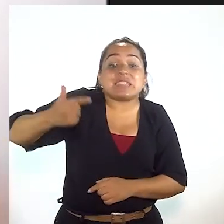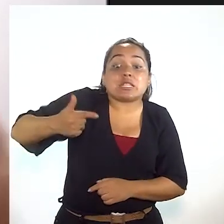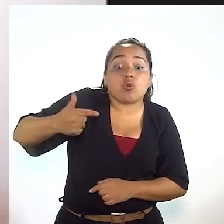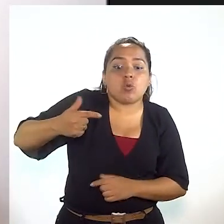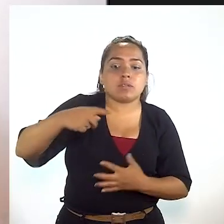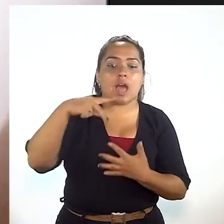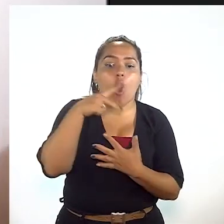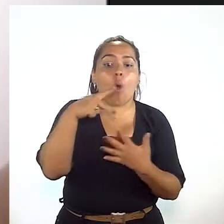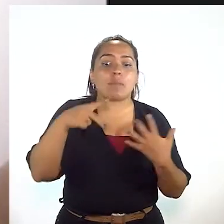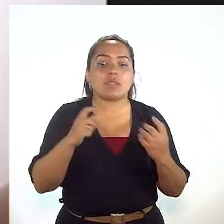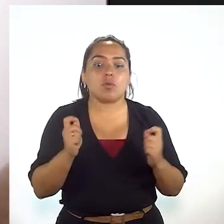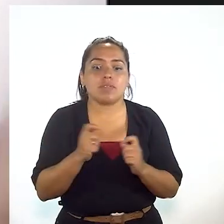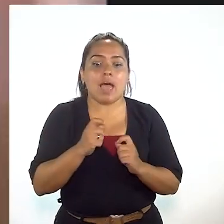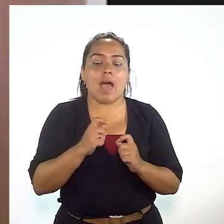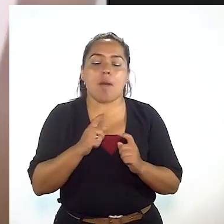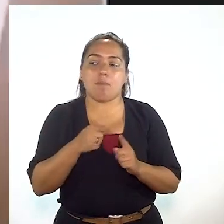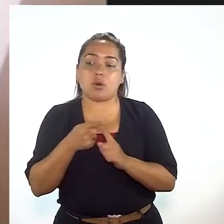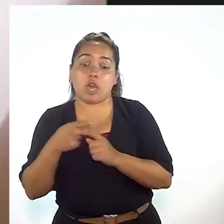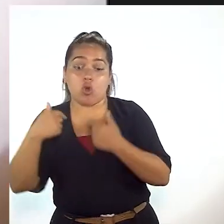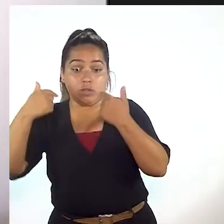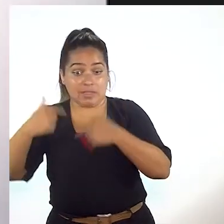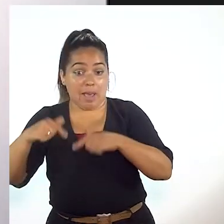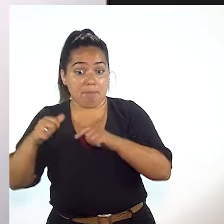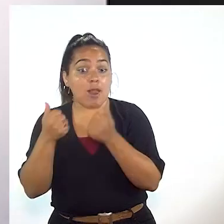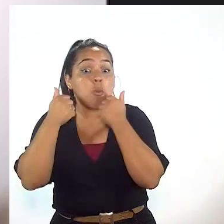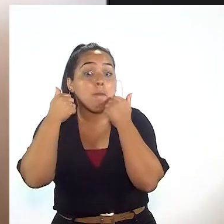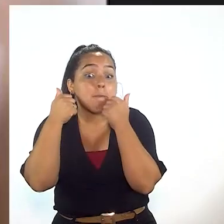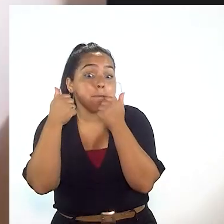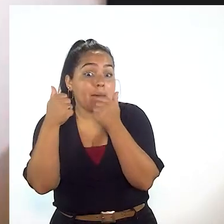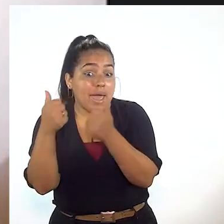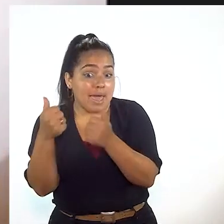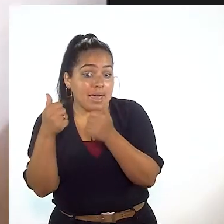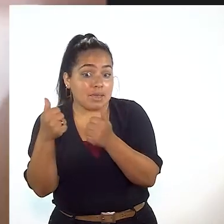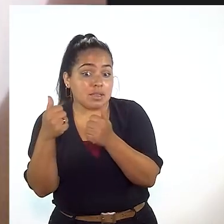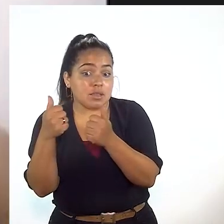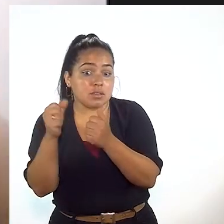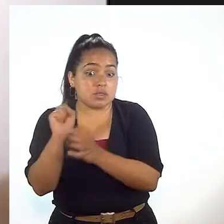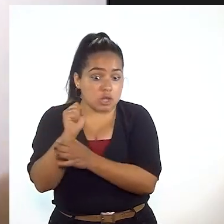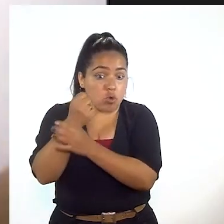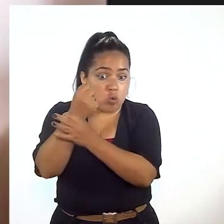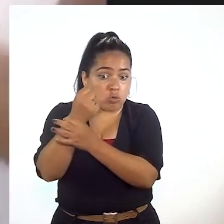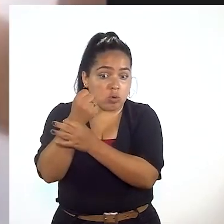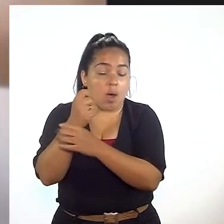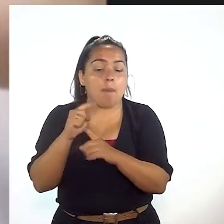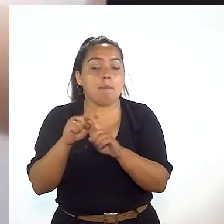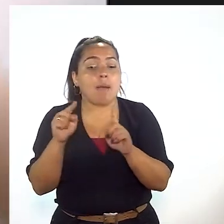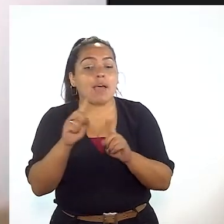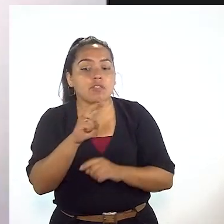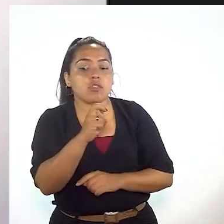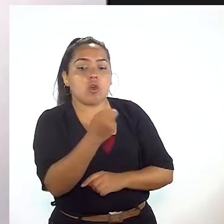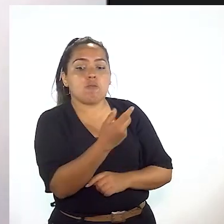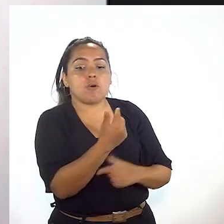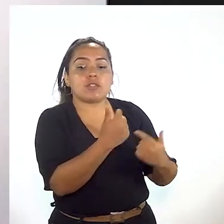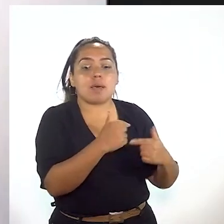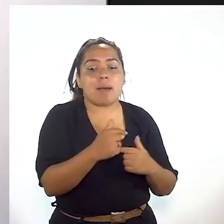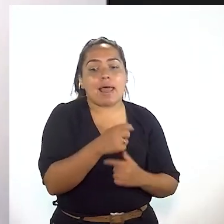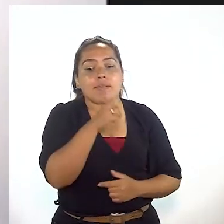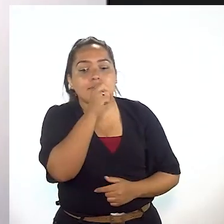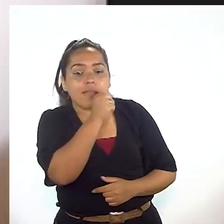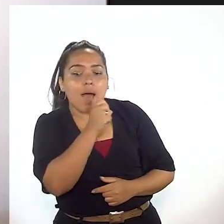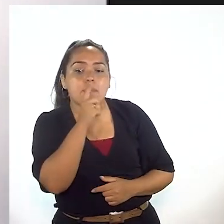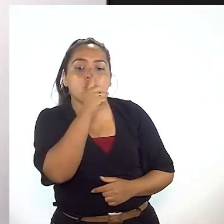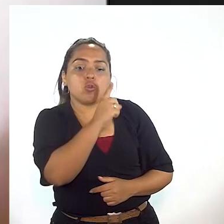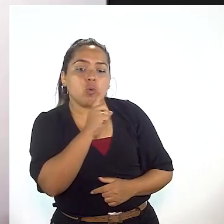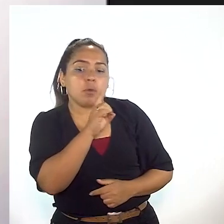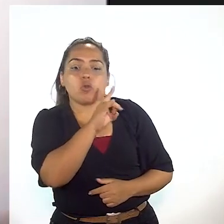a gente relatou, o empreendedorismo é uma segunda possibilidade. Ah, mas aí eu trabalho fixo, vou fazer um bico final de semana. Não,